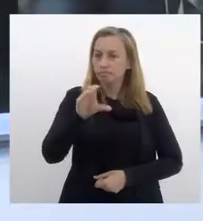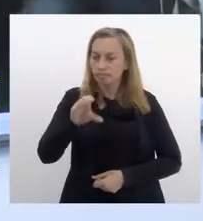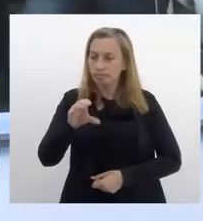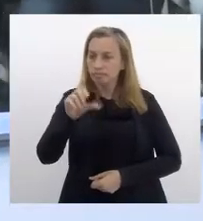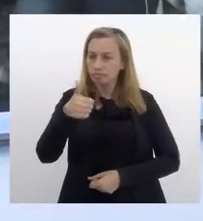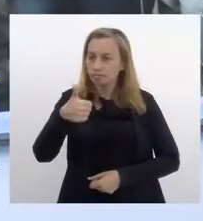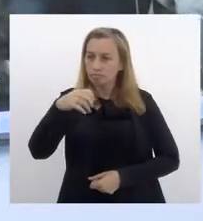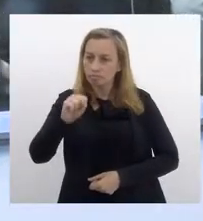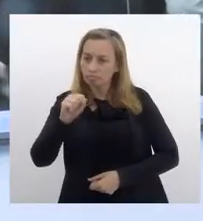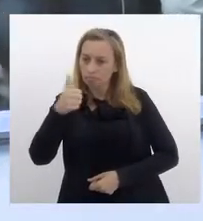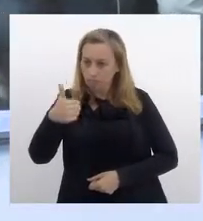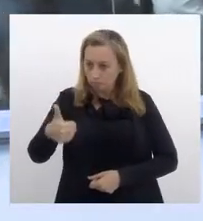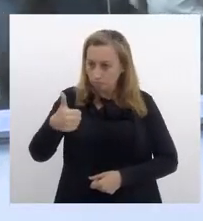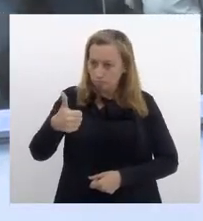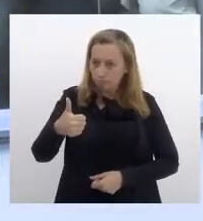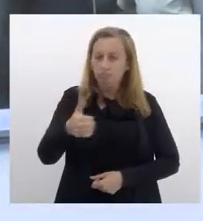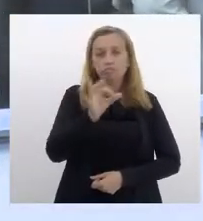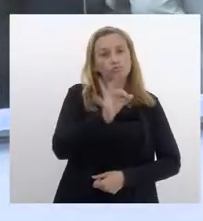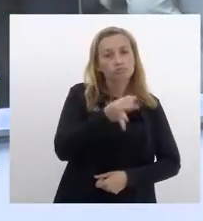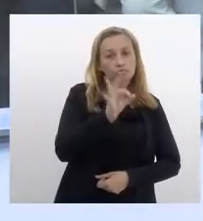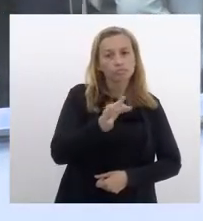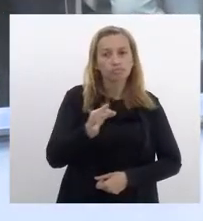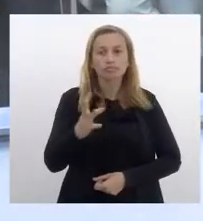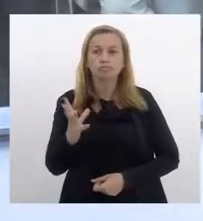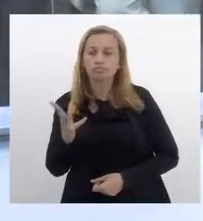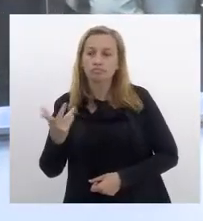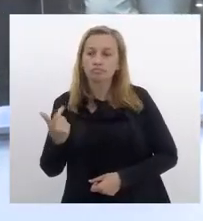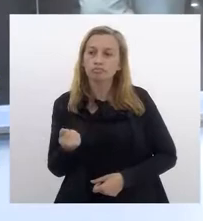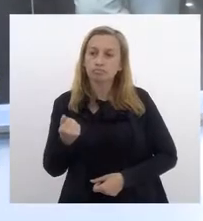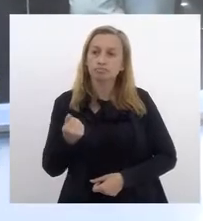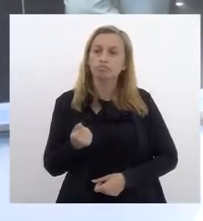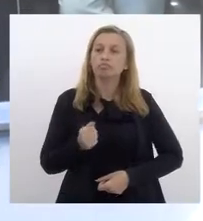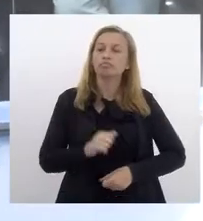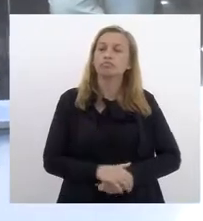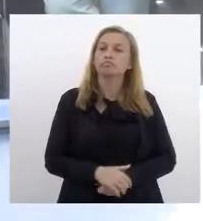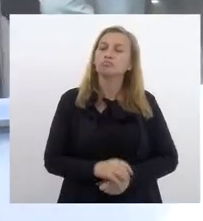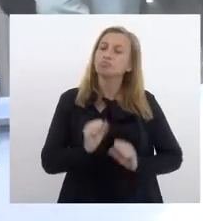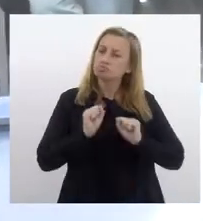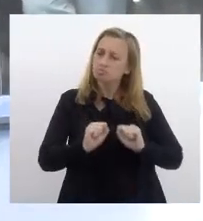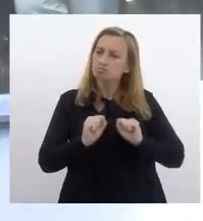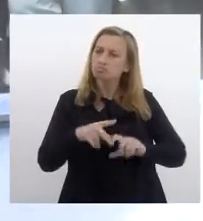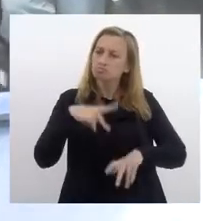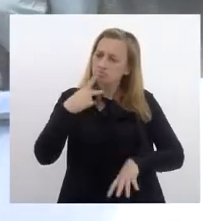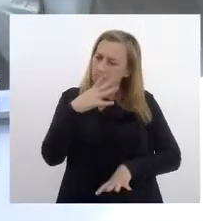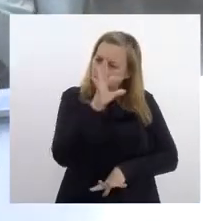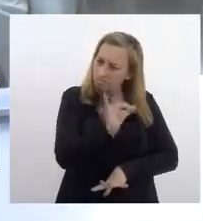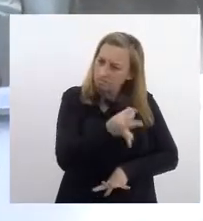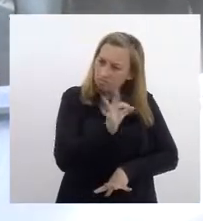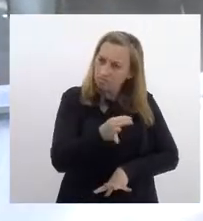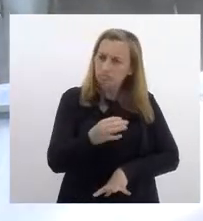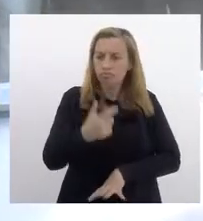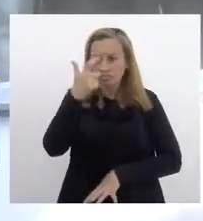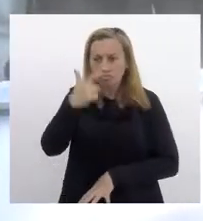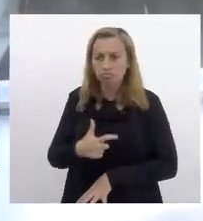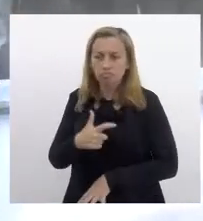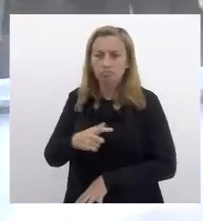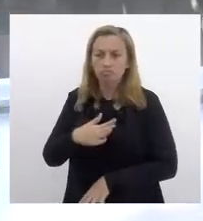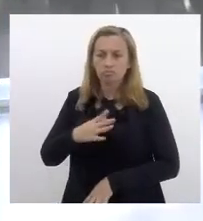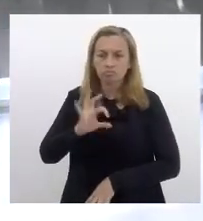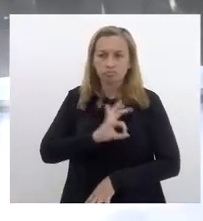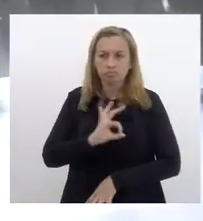5181, que fala exatamente sobre paridade. Eu posso falar com grande propriedade que eu sou soldado da Polícia